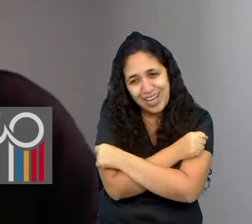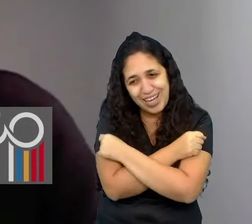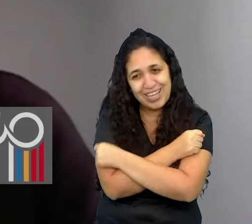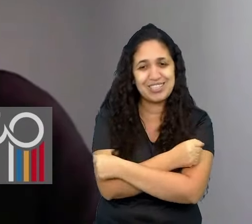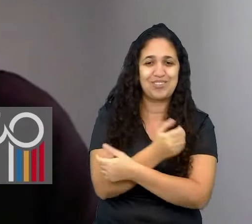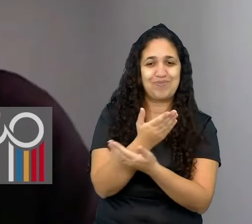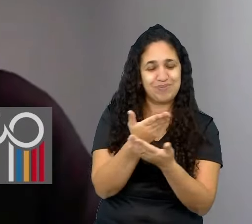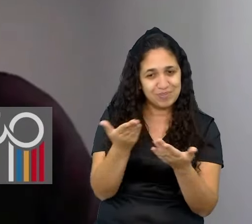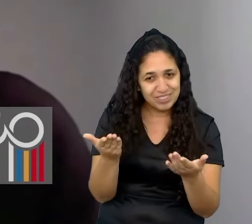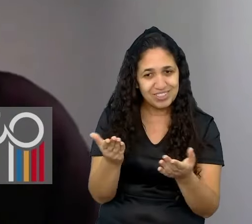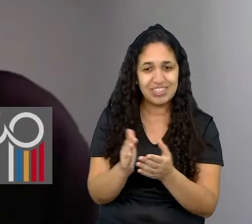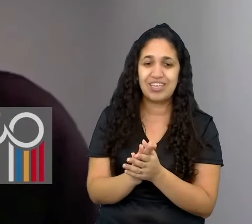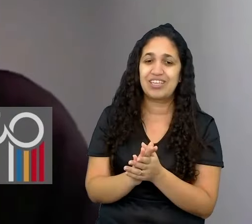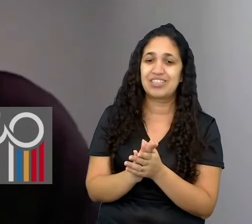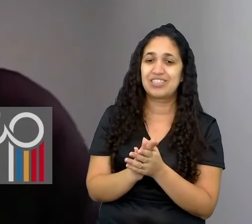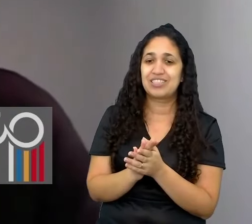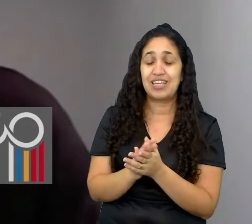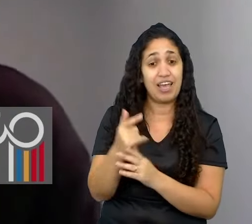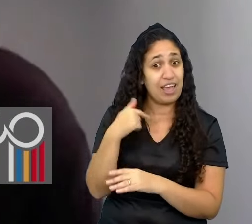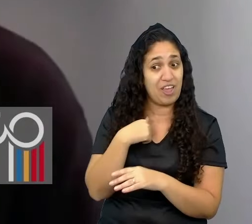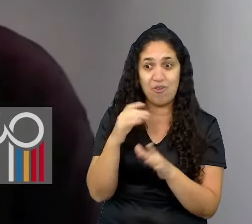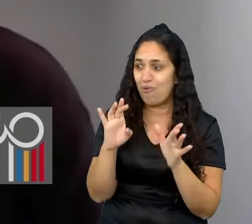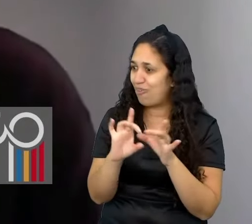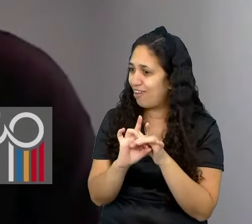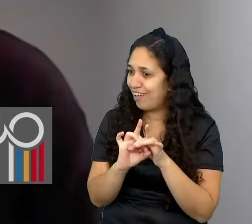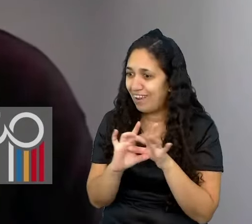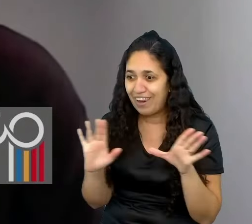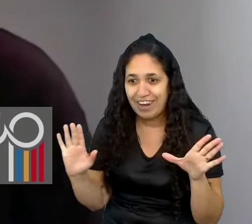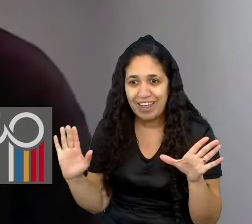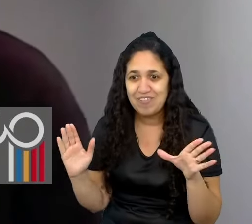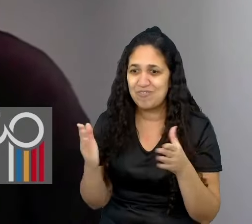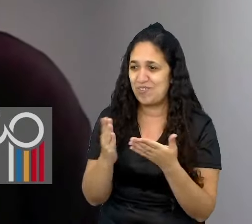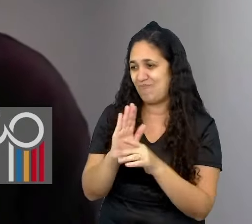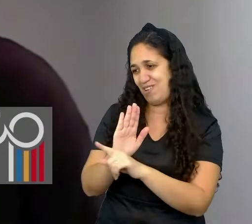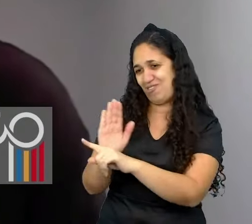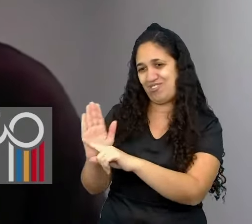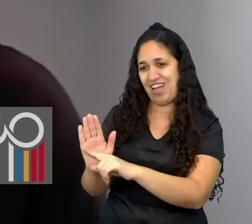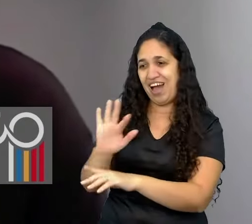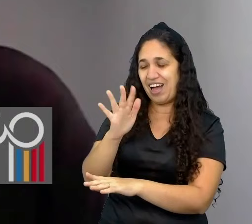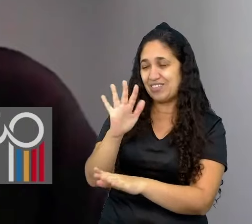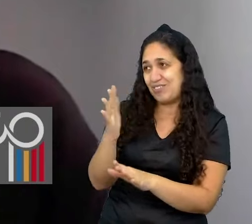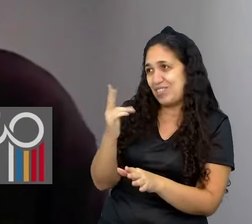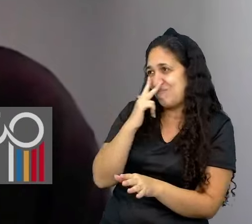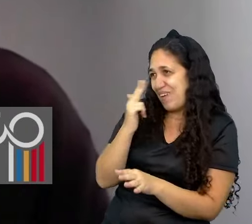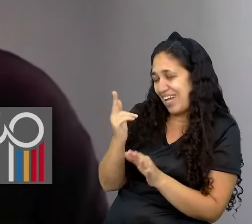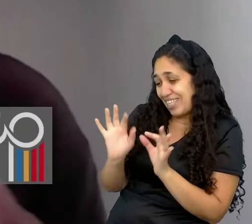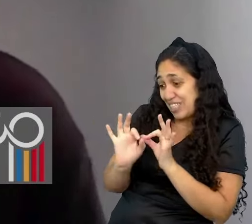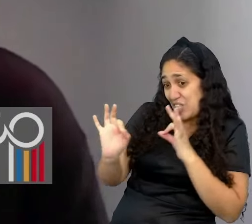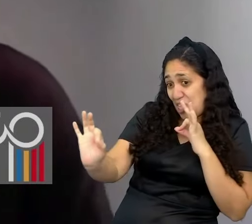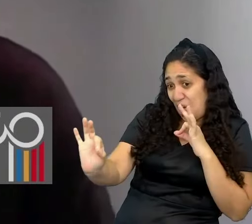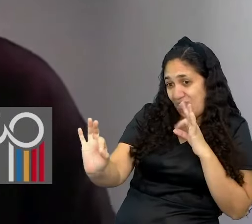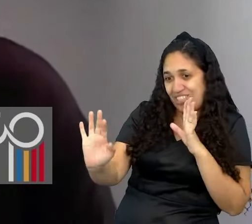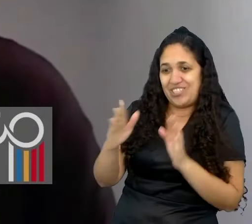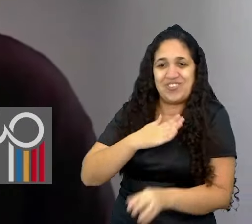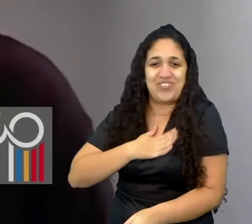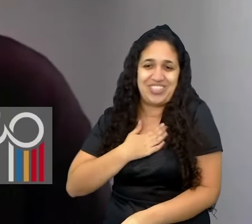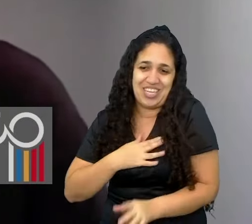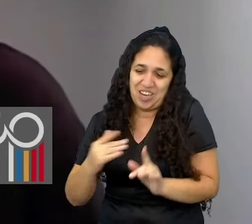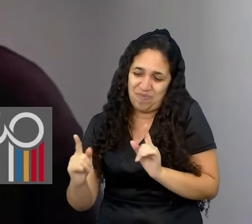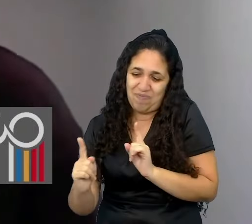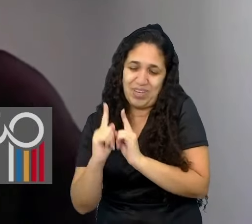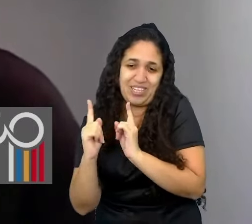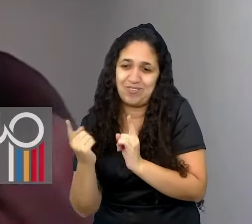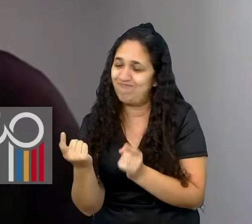que vocês contem sempre comigo, estou sempre à disposição, apesar de estar tão longe de vocês, né? Gostaria de estar perto, mas